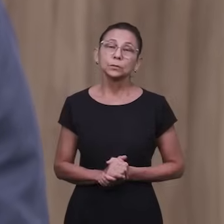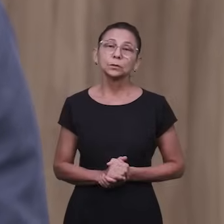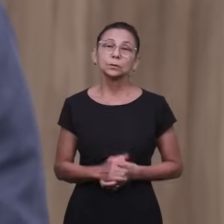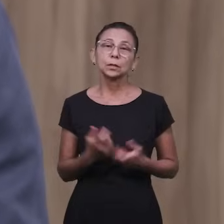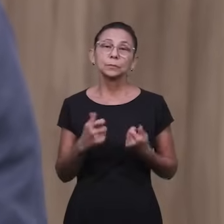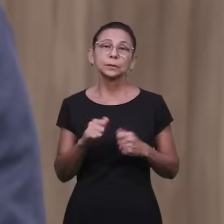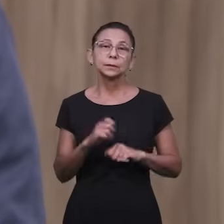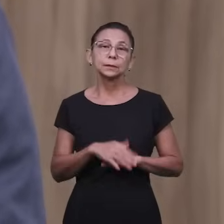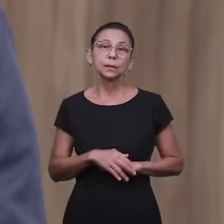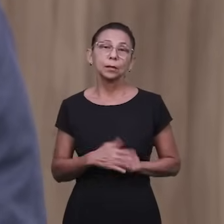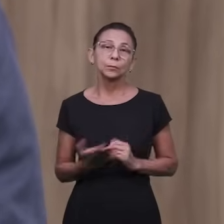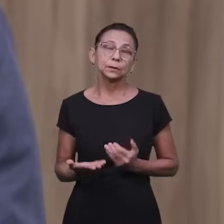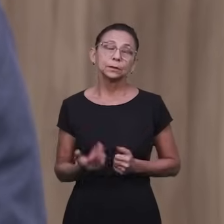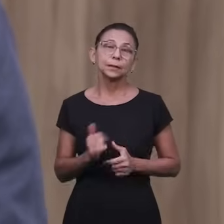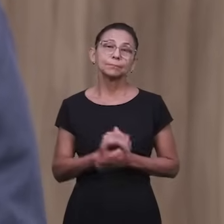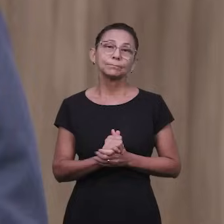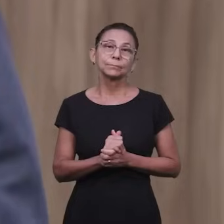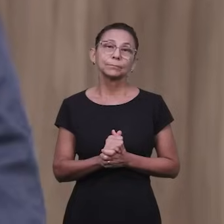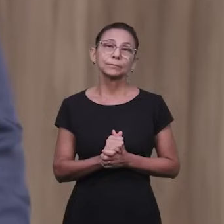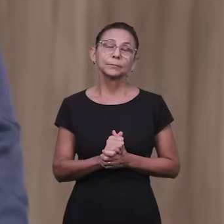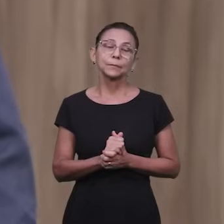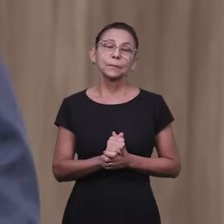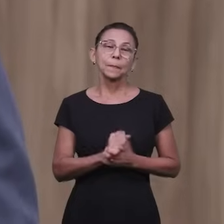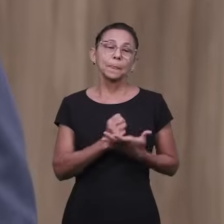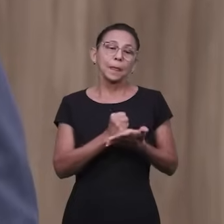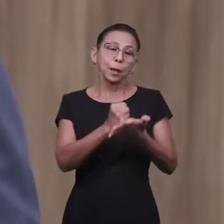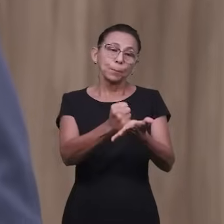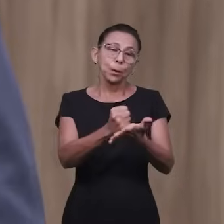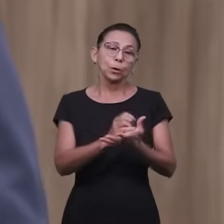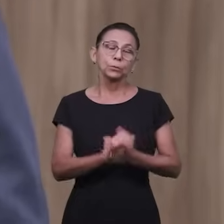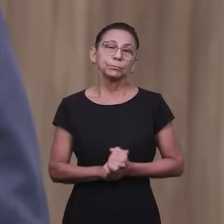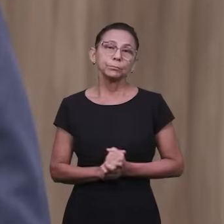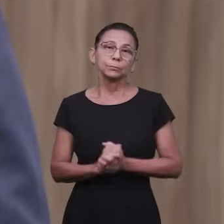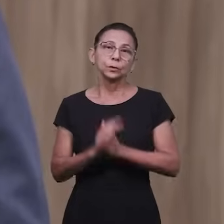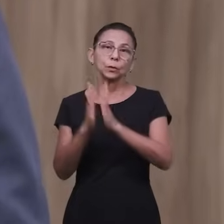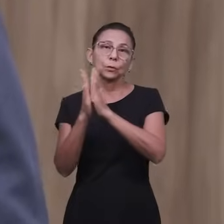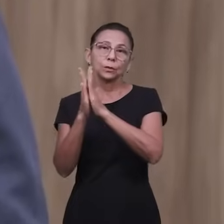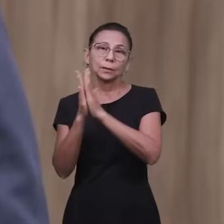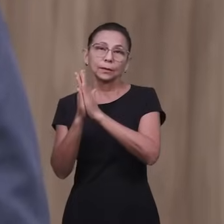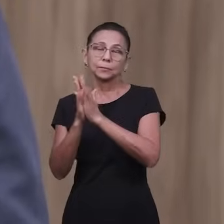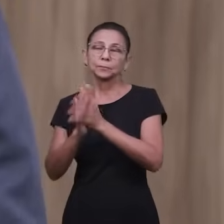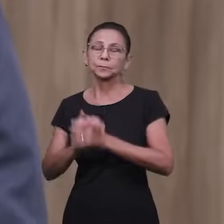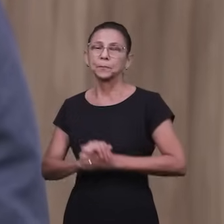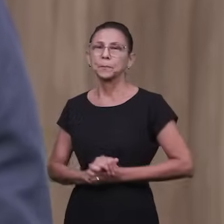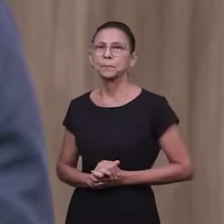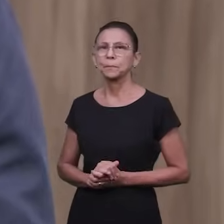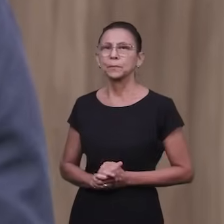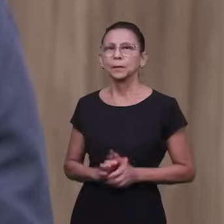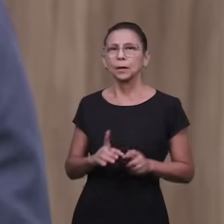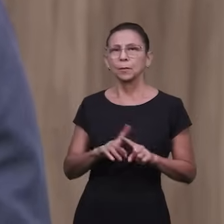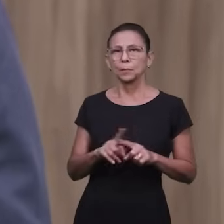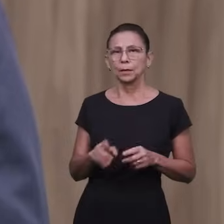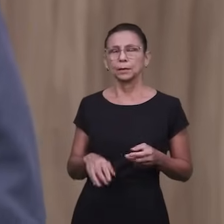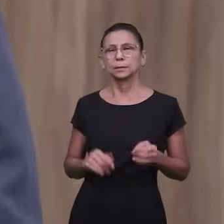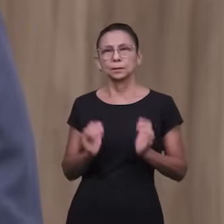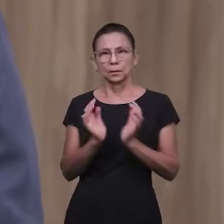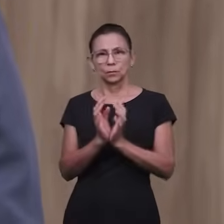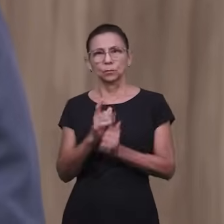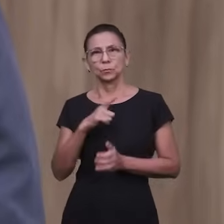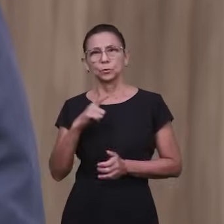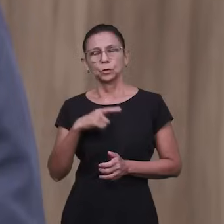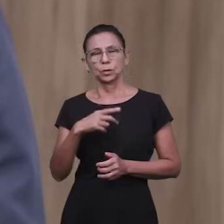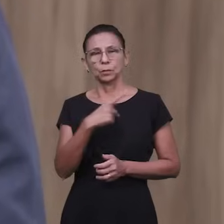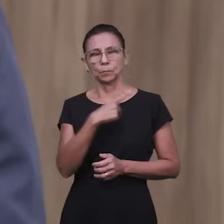esse pastor, ele transmitiu a experiência de um dos pastores que viveu isso e começou a orar e perguntar ao Senhor, mas como eu vou ajudar